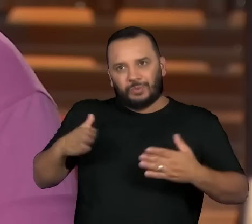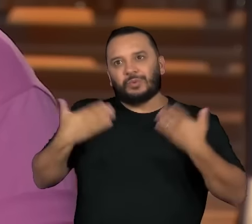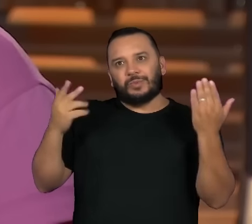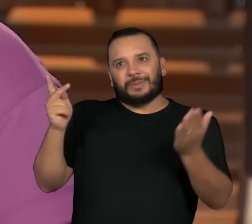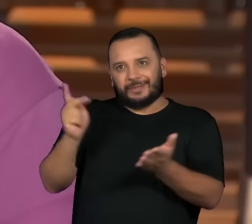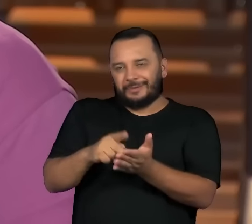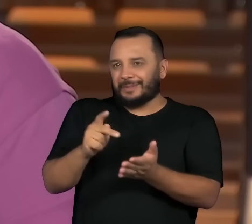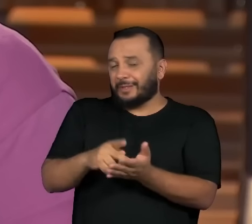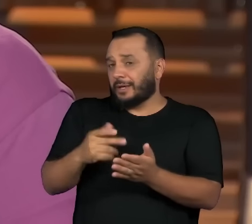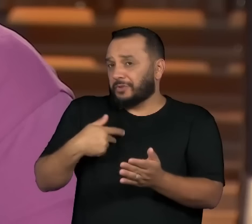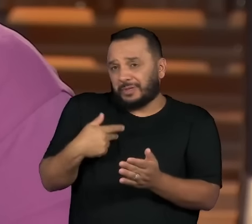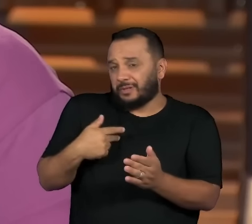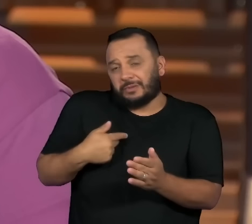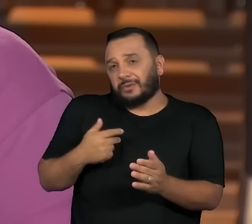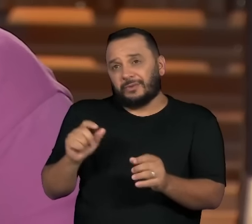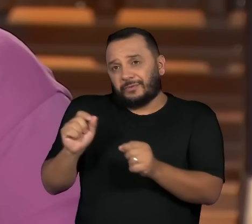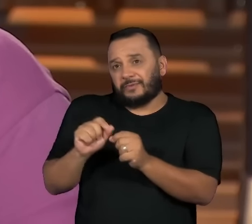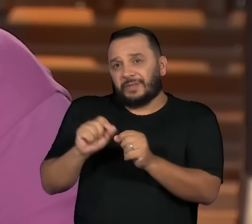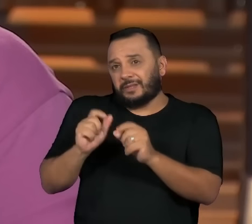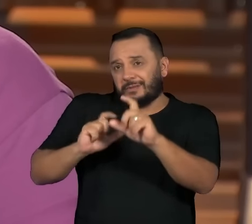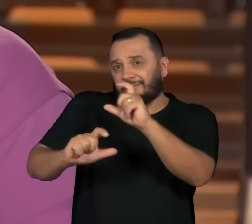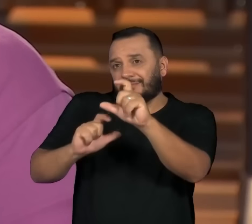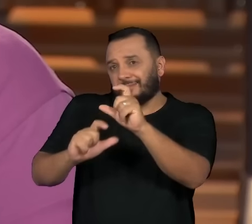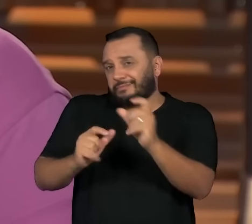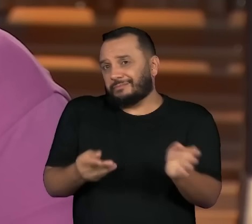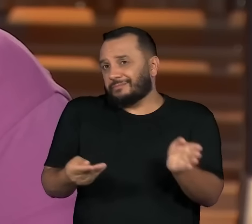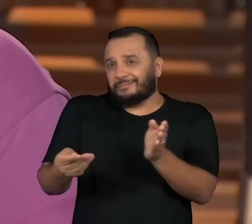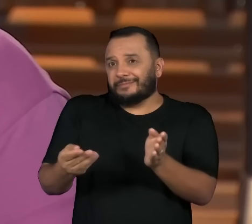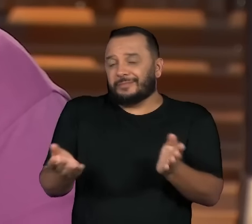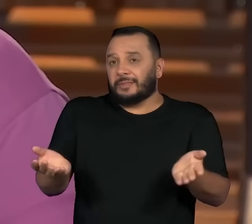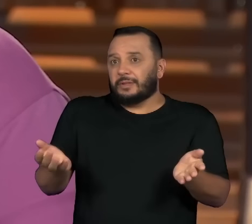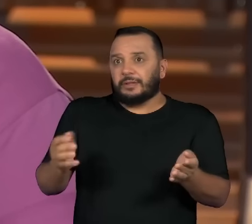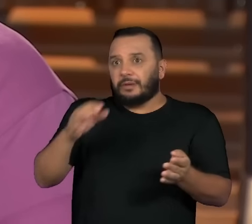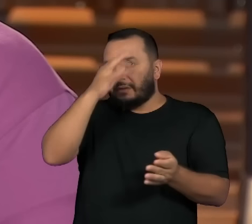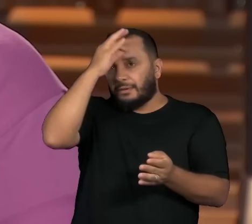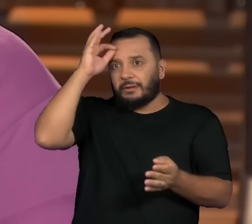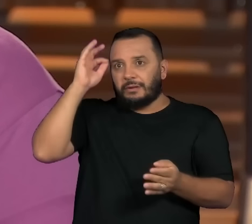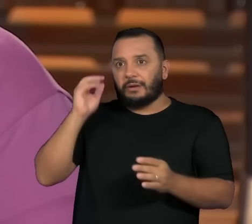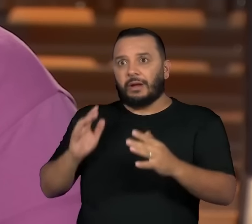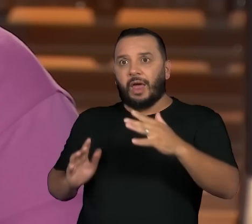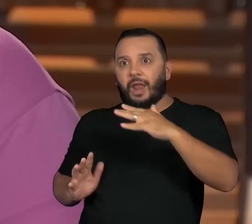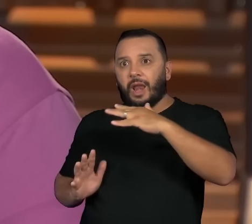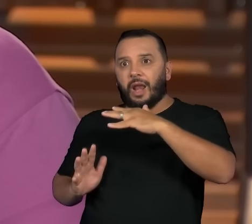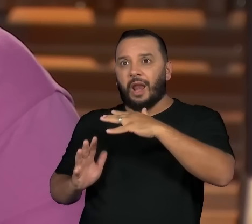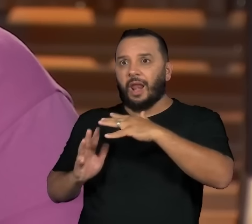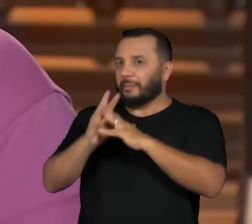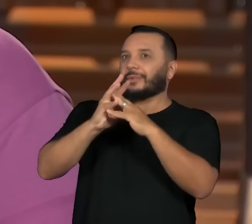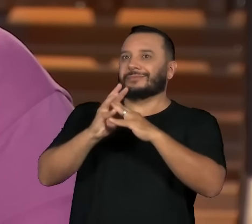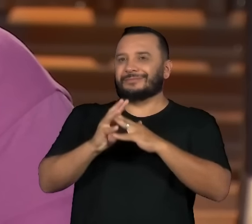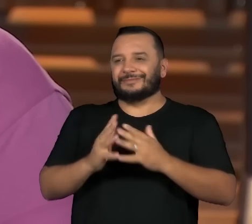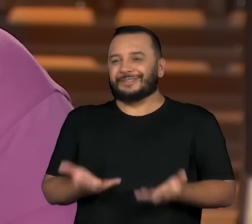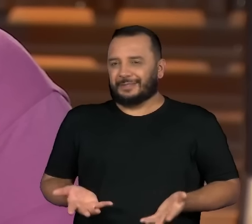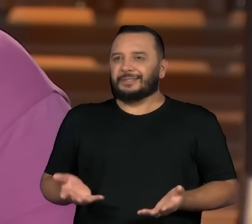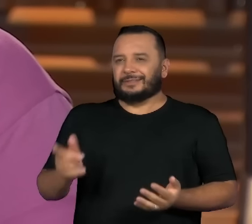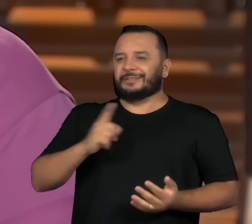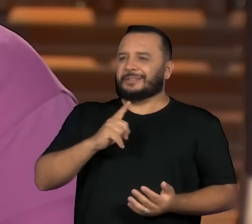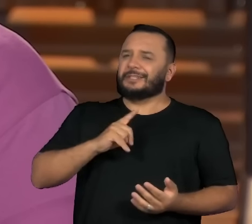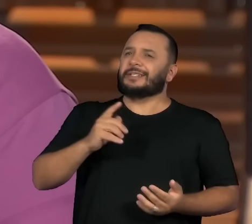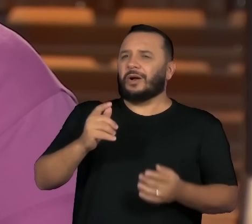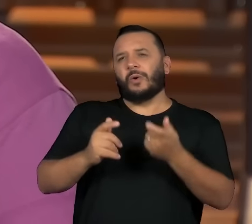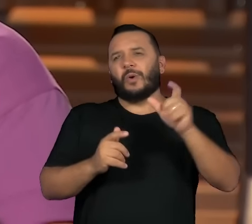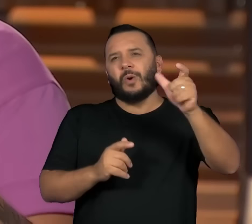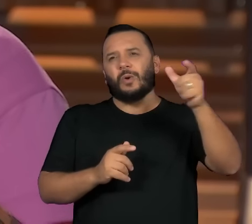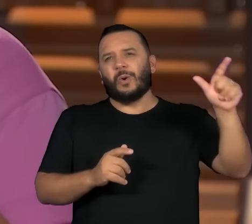essa intenção que eu fiz, mas foi uma felicidade, uma realização imensa, assim. Tinha muita gente incrível que